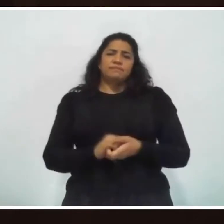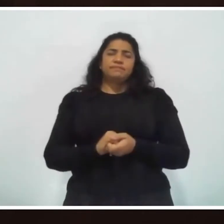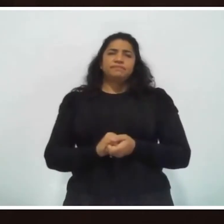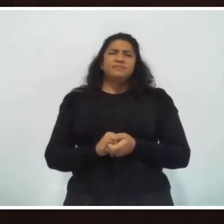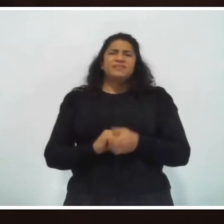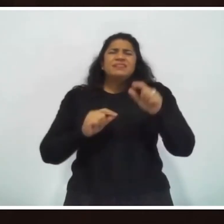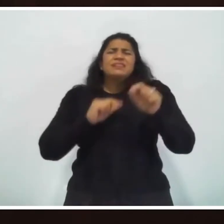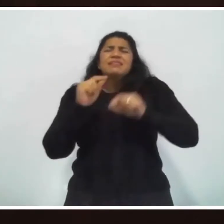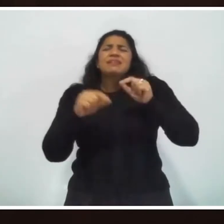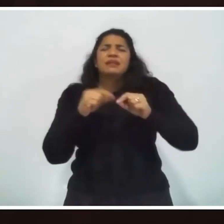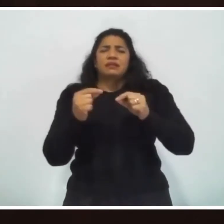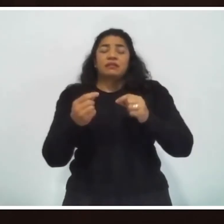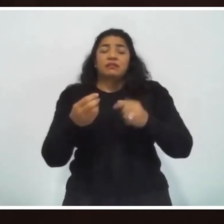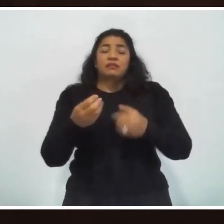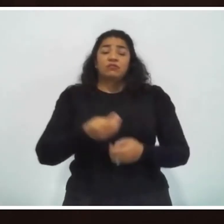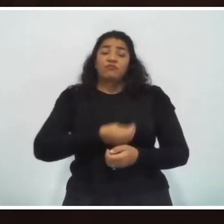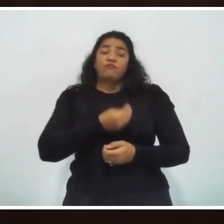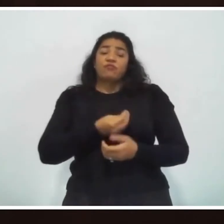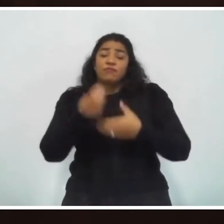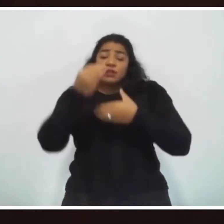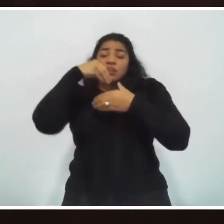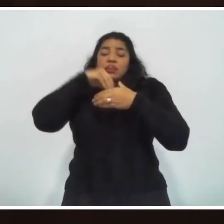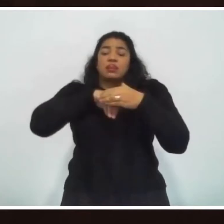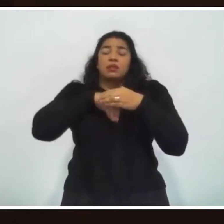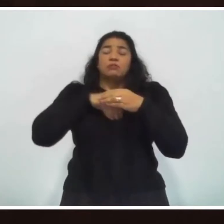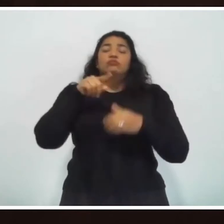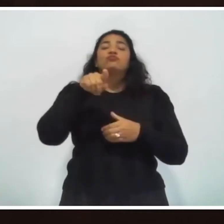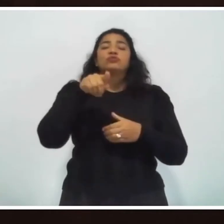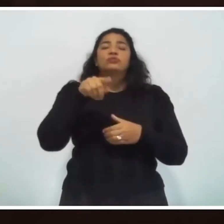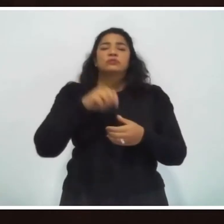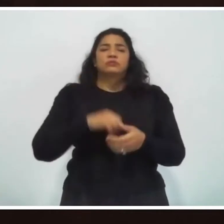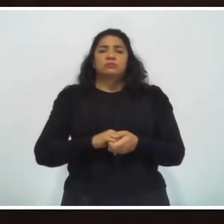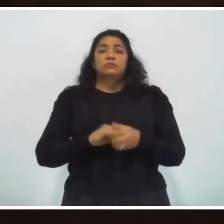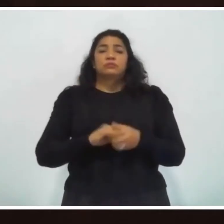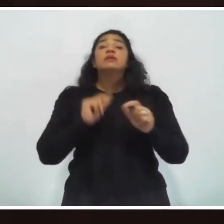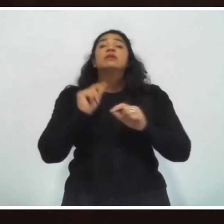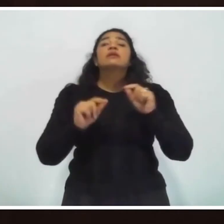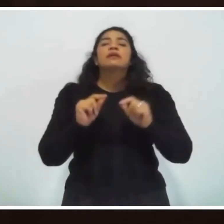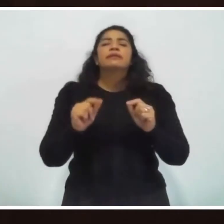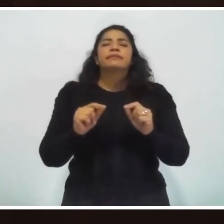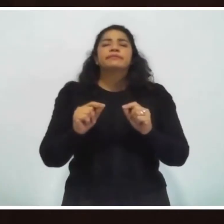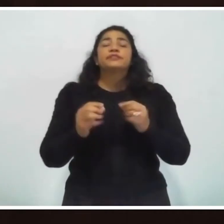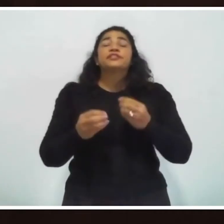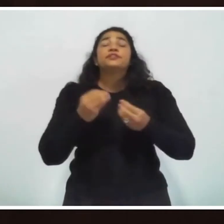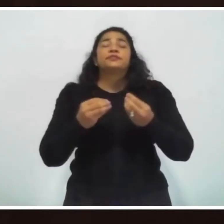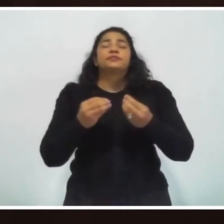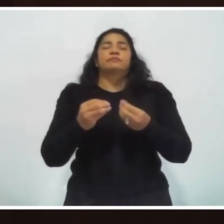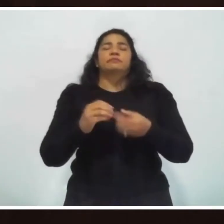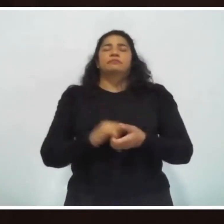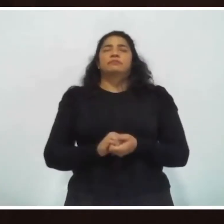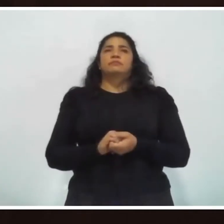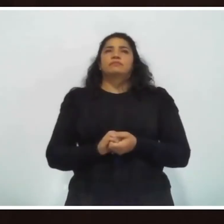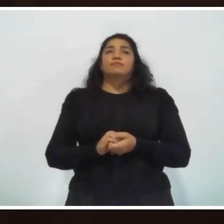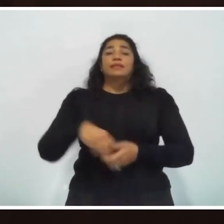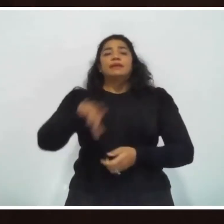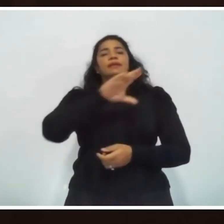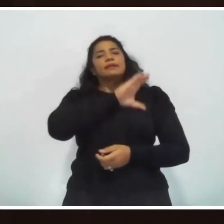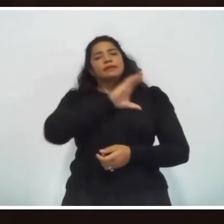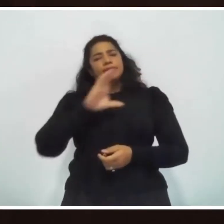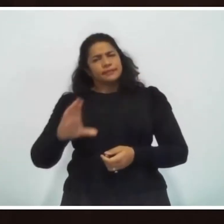Espírito? Quem habita em você? Cristo habita em você? E Deus habita em